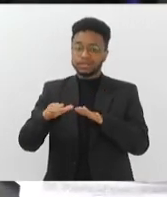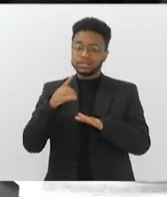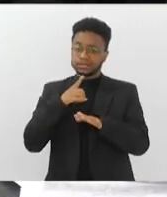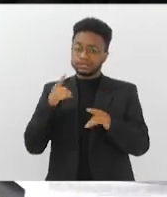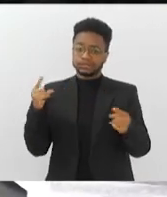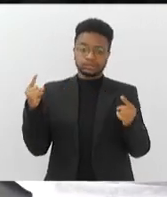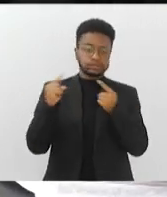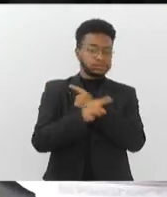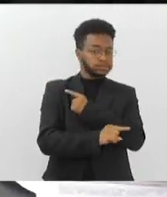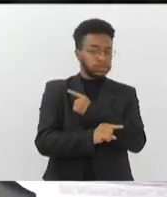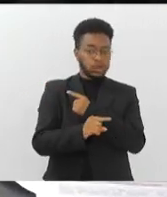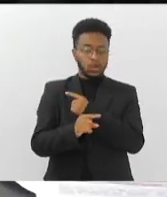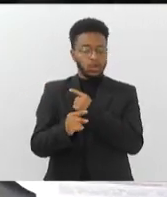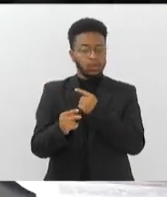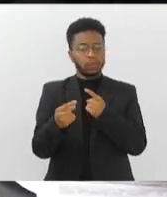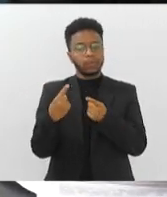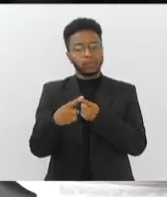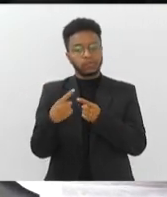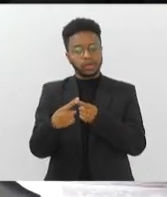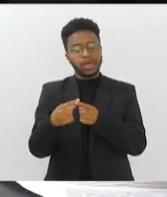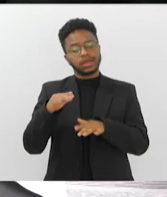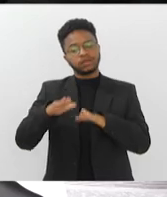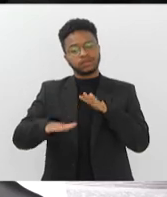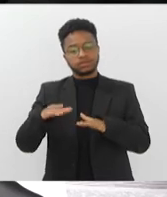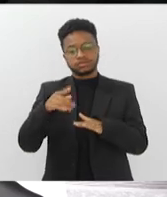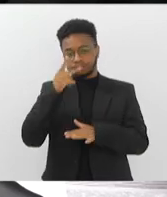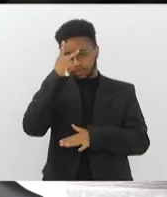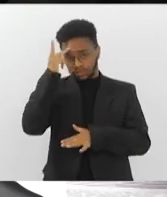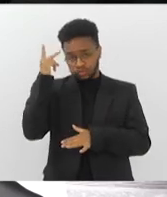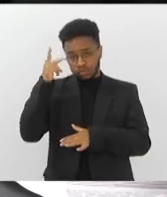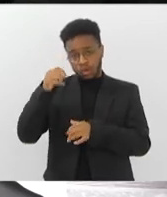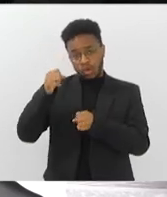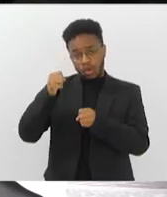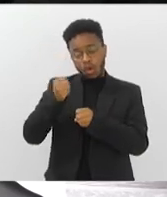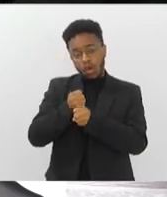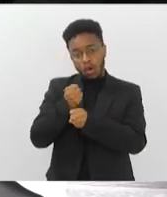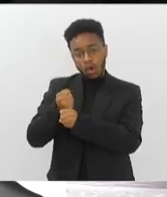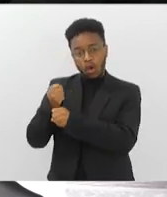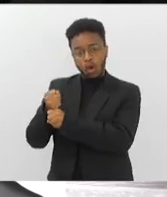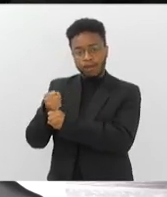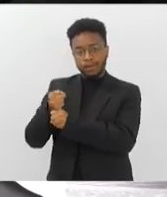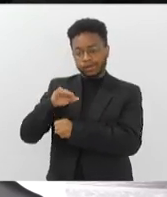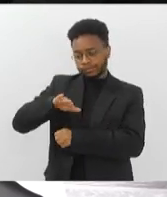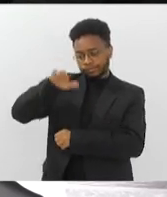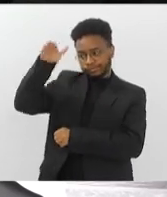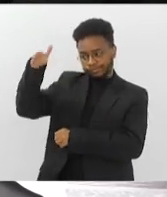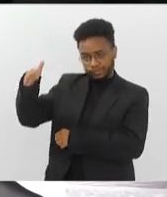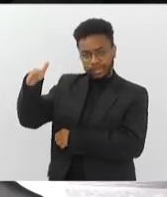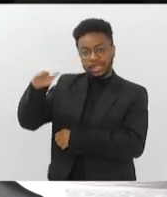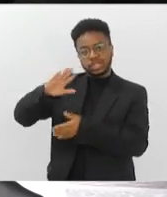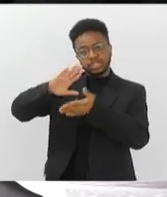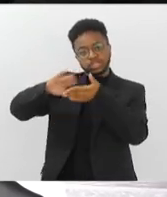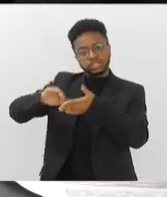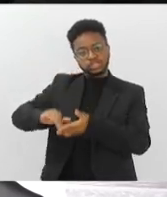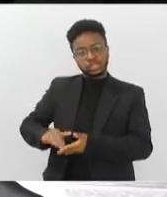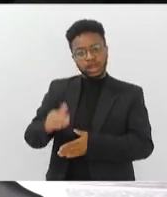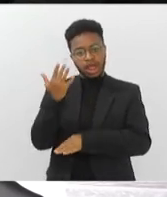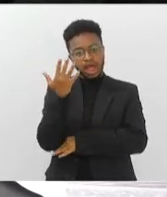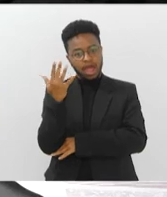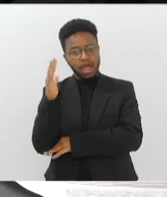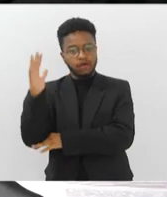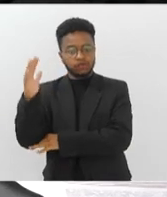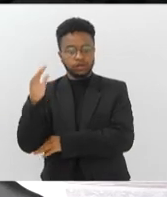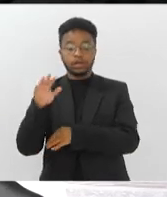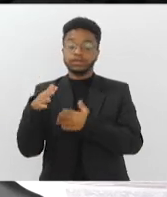contrário, né? Porque, muitas vezes, para construir numa encosta, você retira árvores e aí, depois,